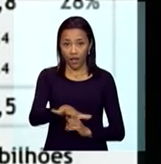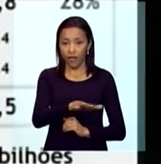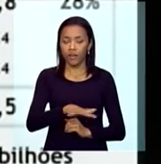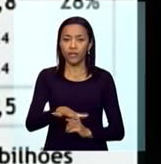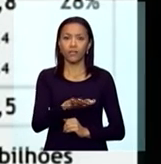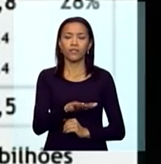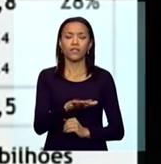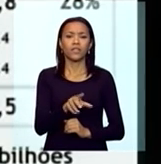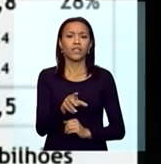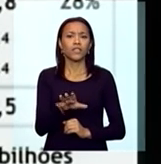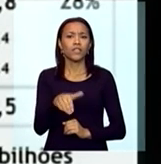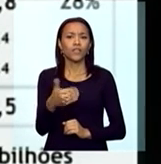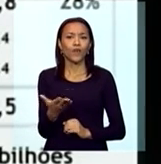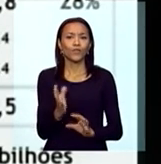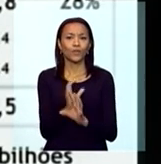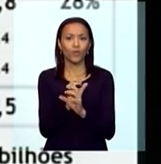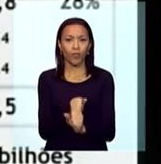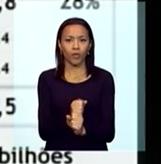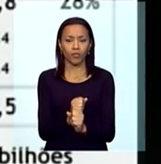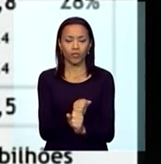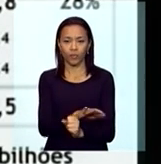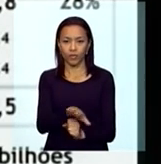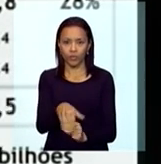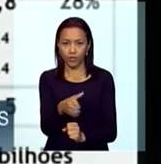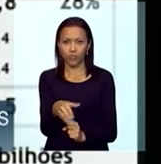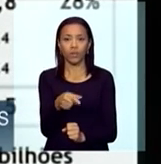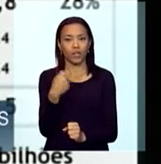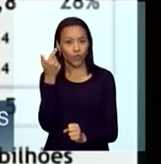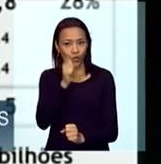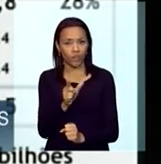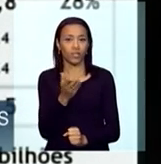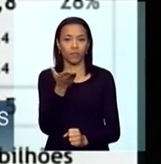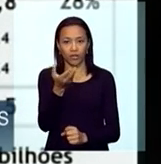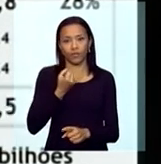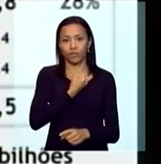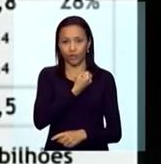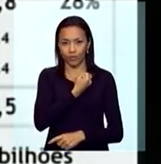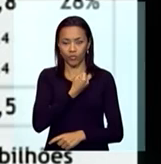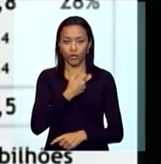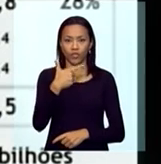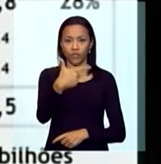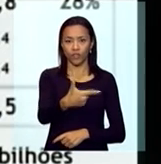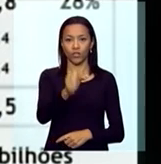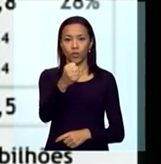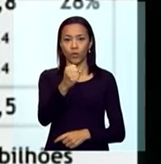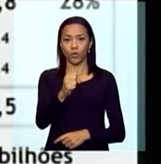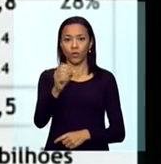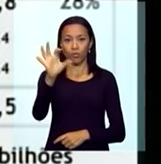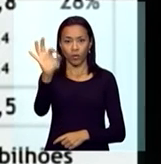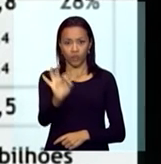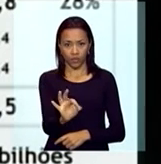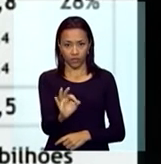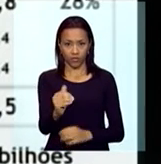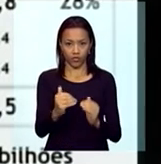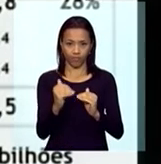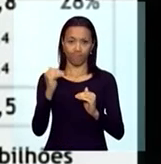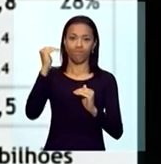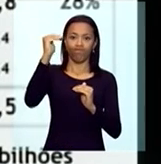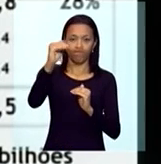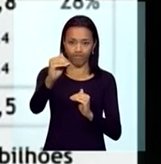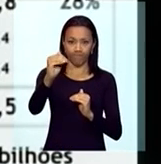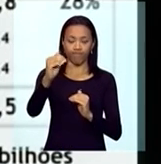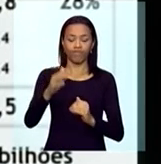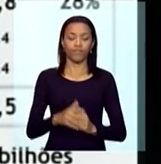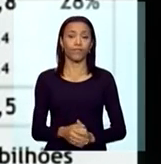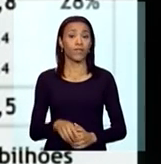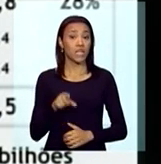onde nós, somando, chegamos aí a esse número extraordinário de 28% de crescimento. Vai. Isso nós